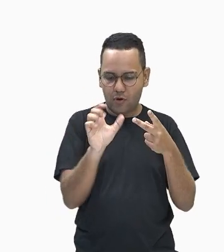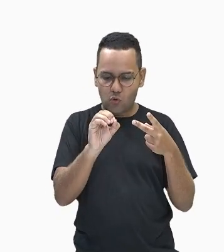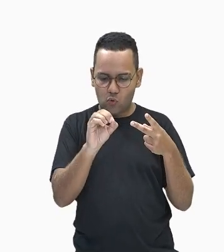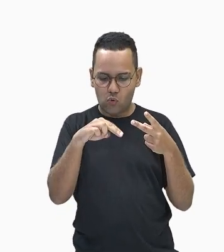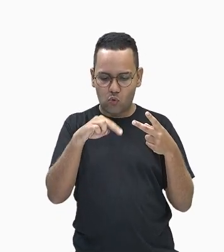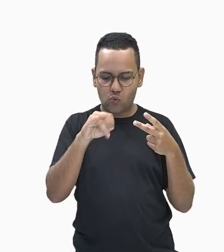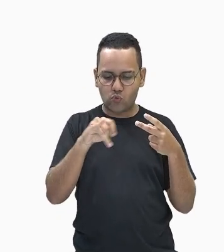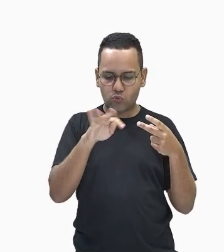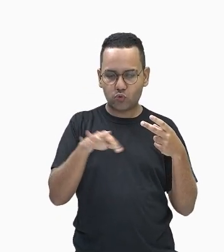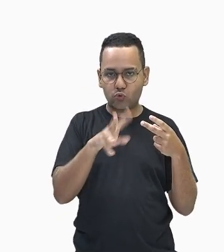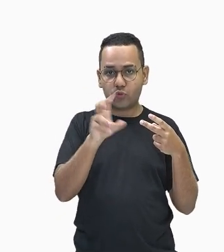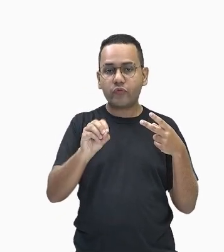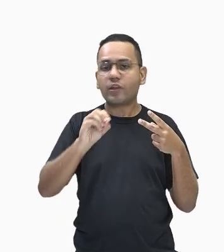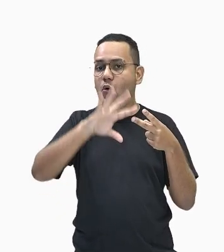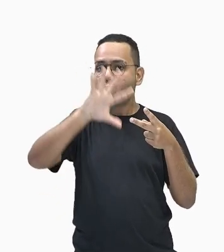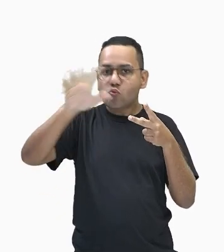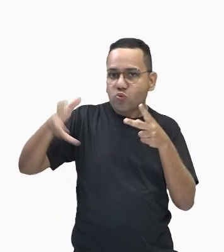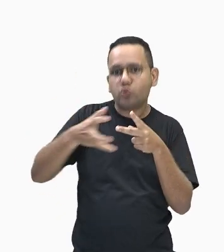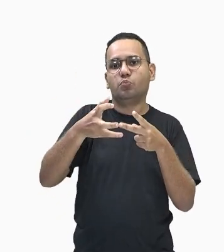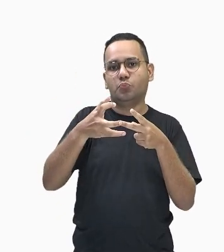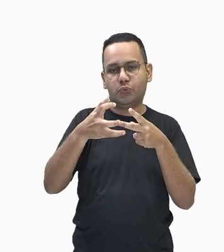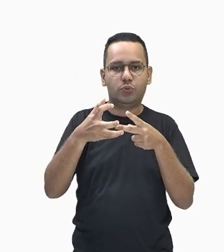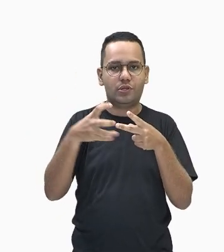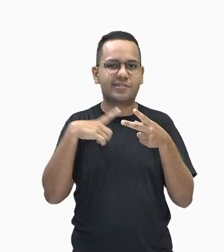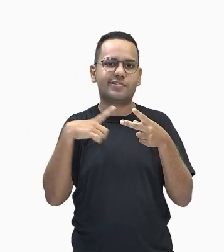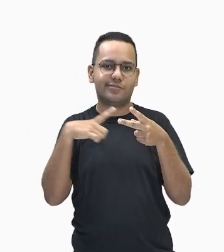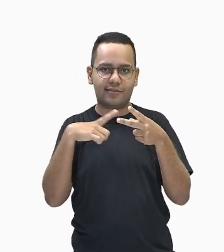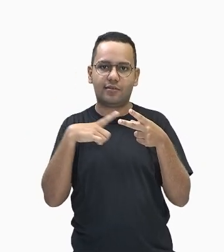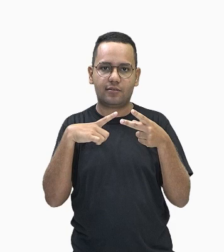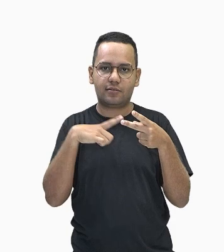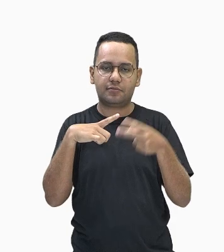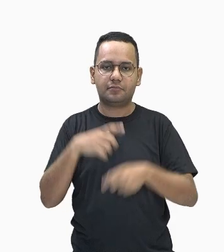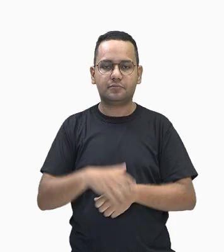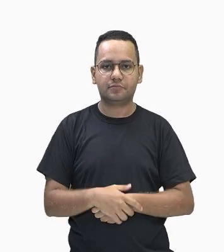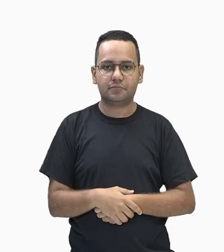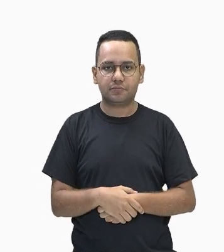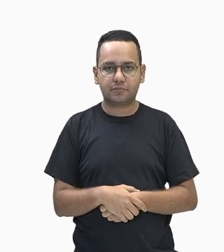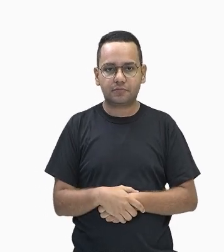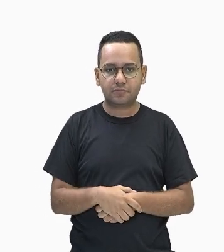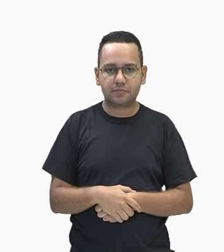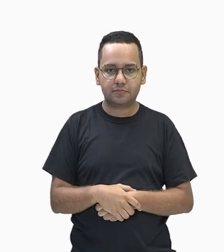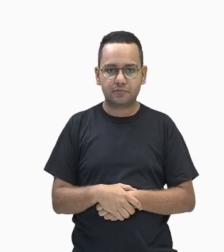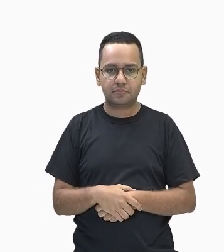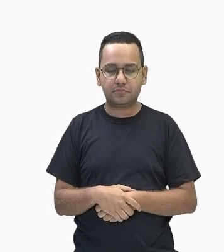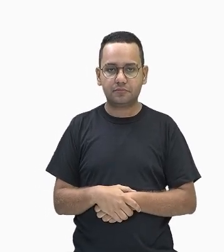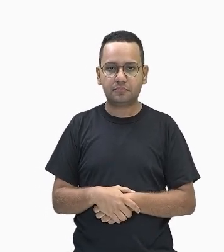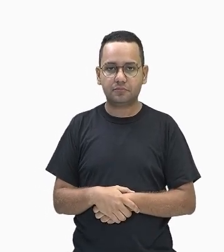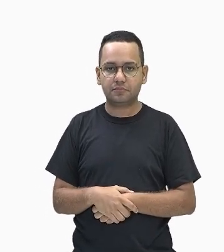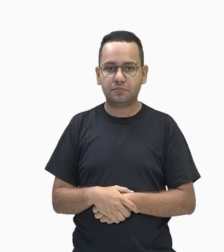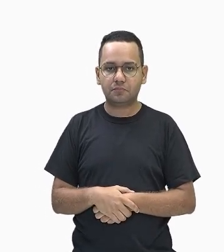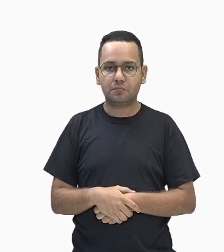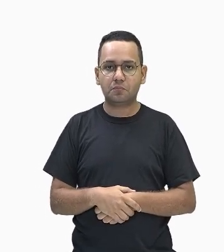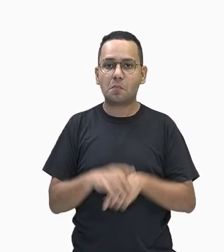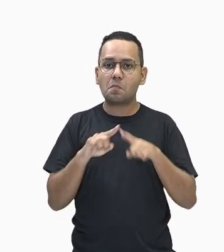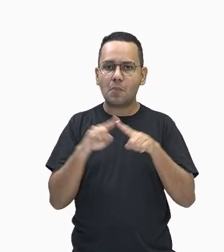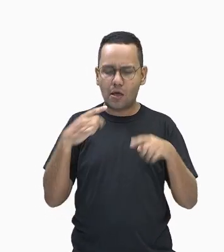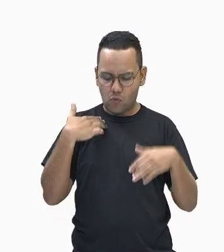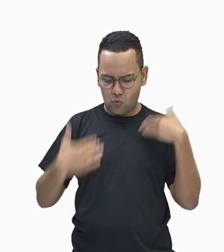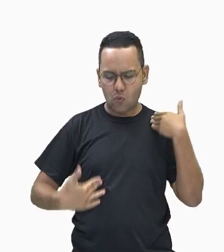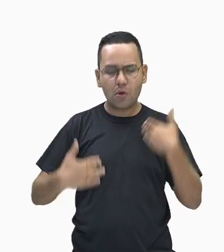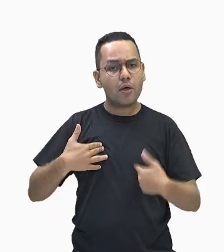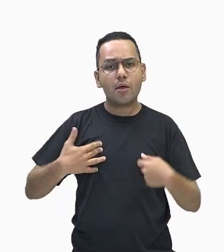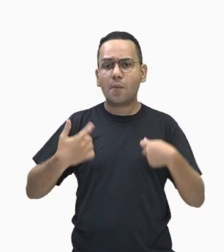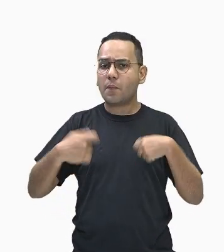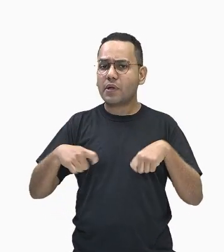de conjunto, né, de fazer parte, de compor o nosso corpo. O nosso corpo ele precisa ser feito de alguma coisa, ele precisa